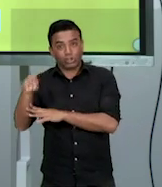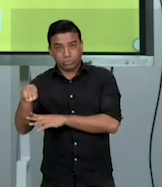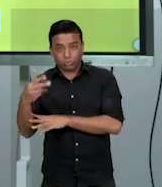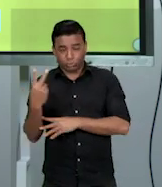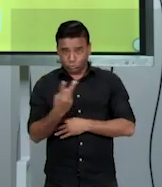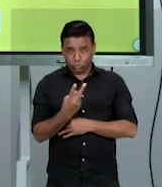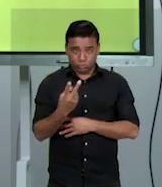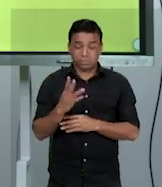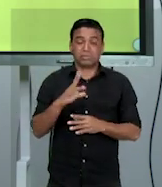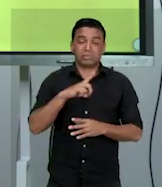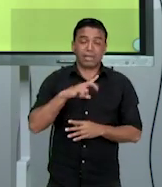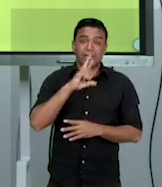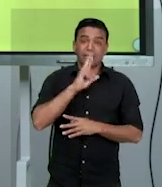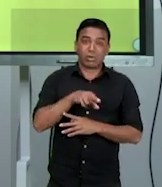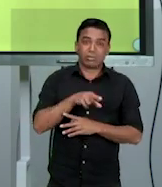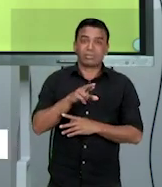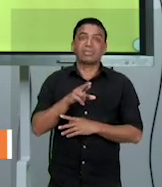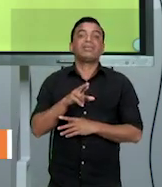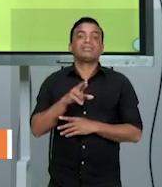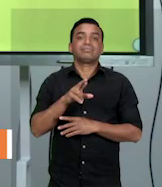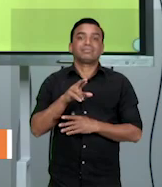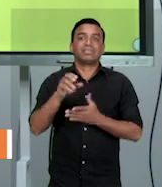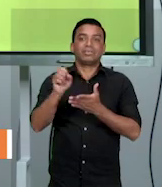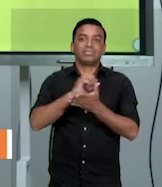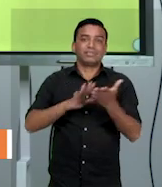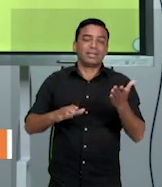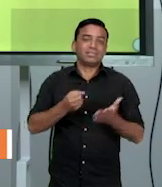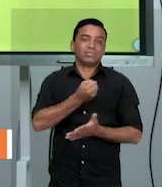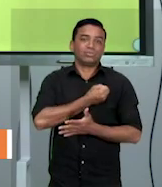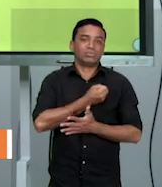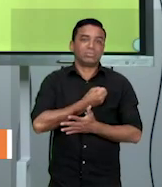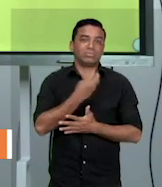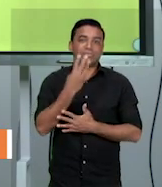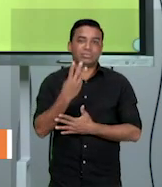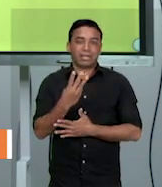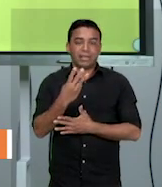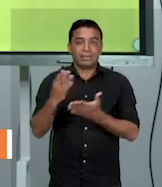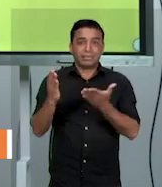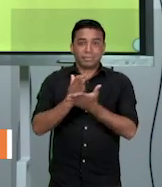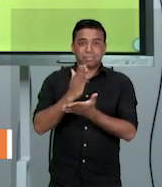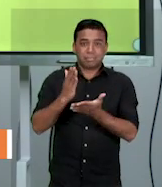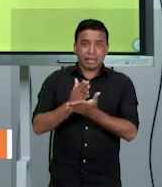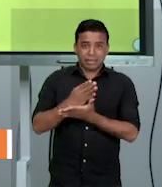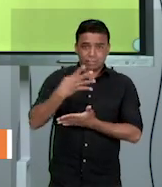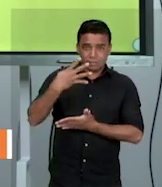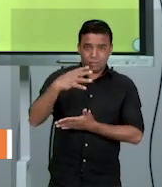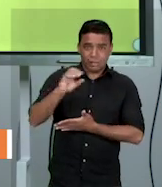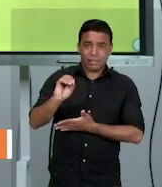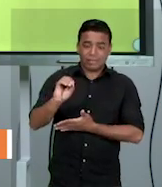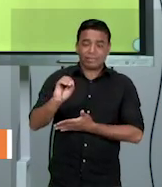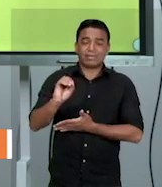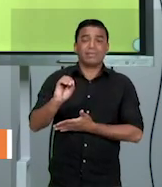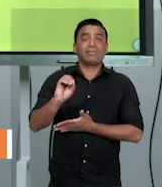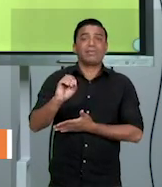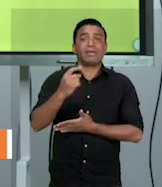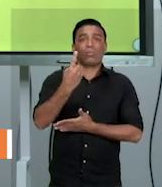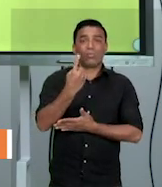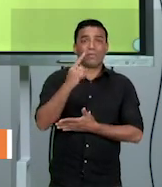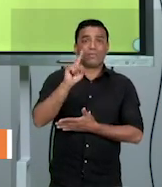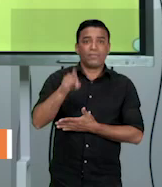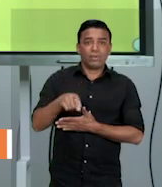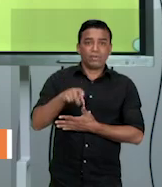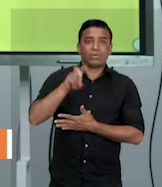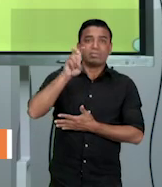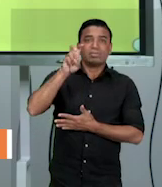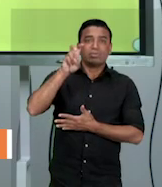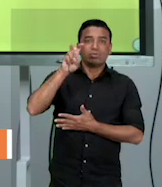ok? Então, a resposta do exercício 3, que está na página 40, é